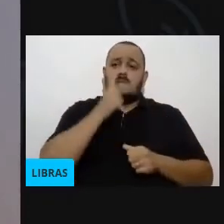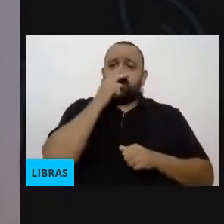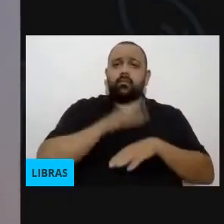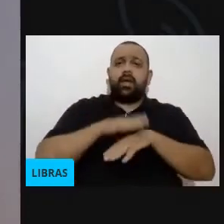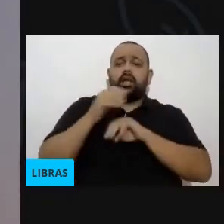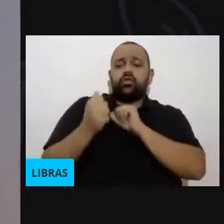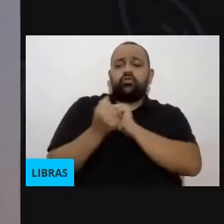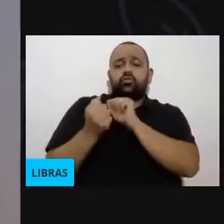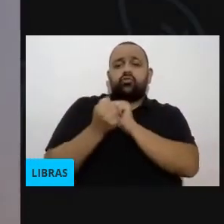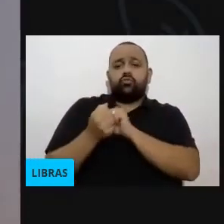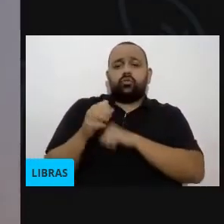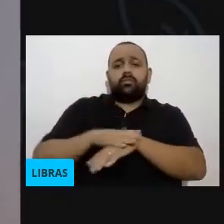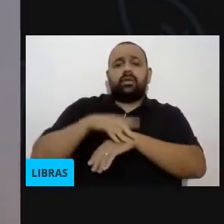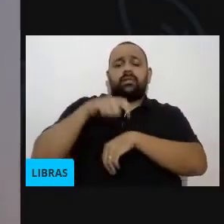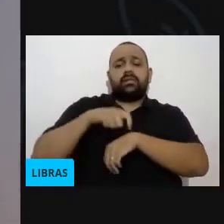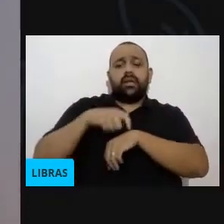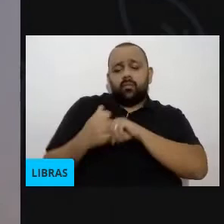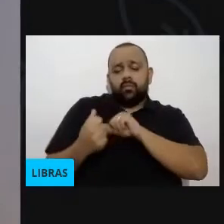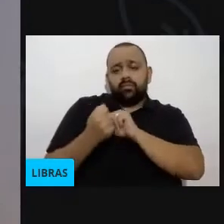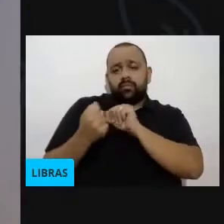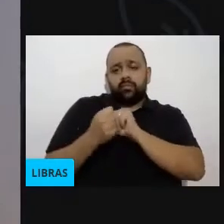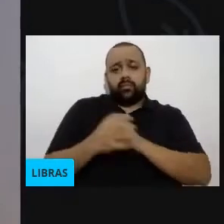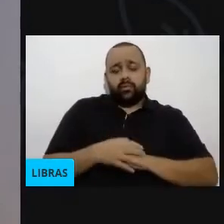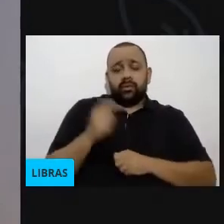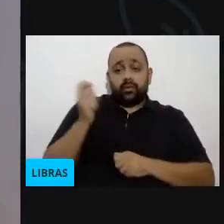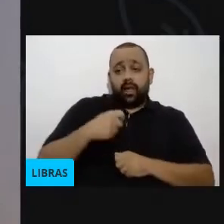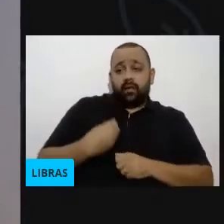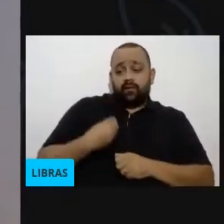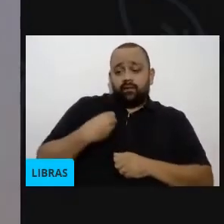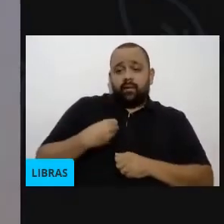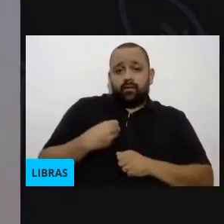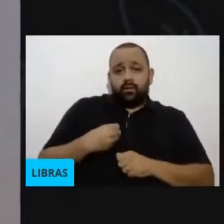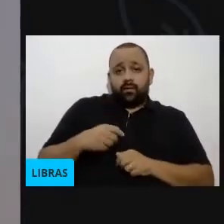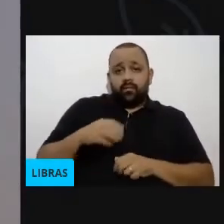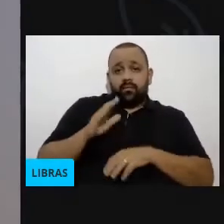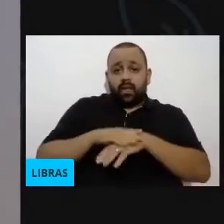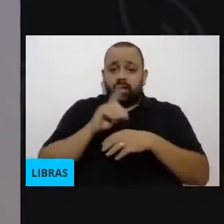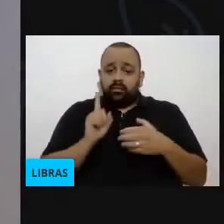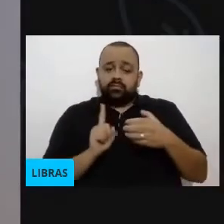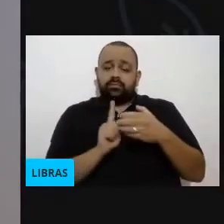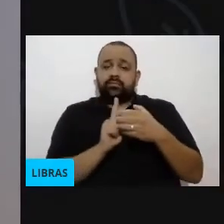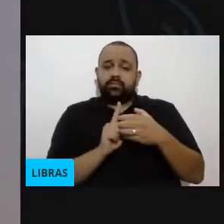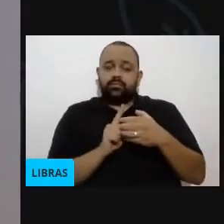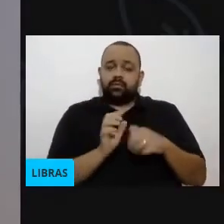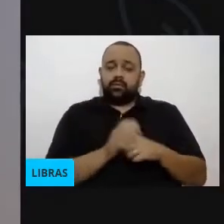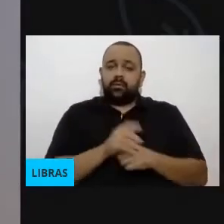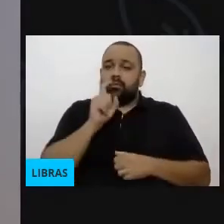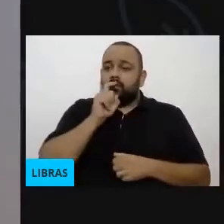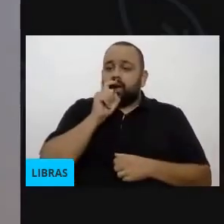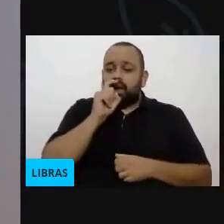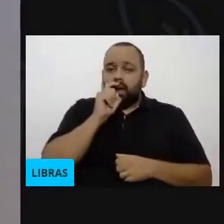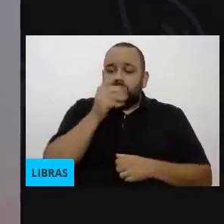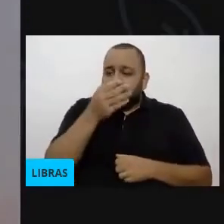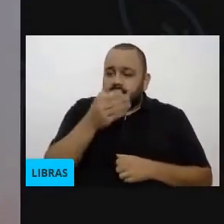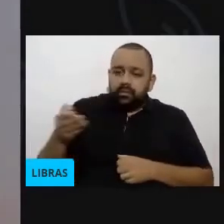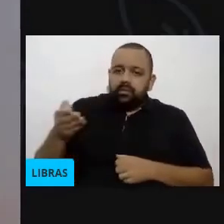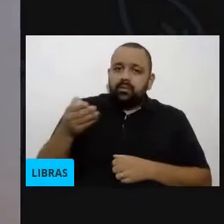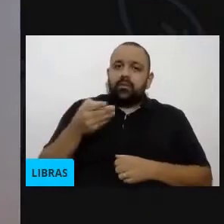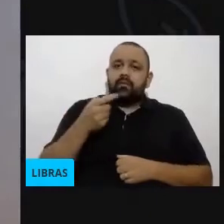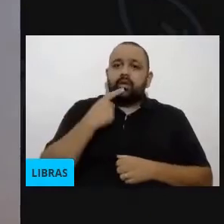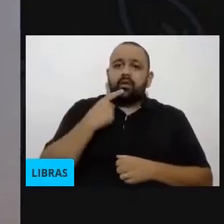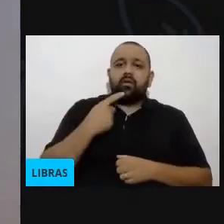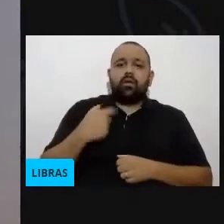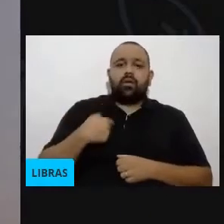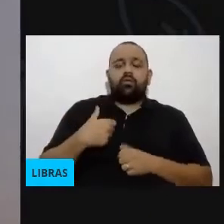a gente teve mais tempo, eu pude conviver mais, estar mais atento, né? Quantos pais não me relataram que estiveram do lado